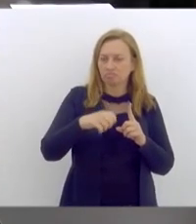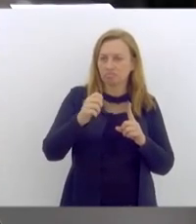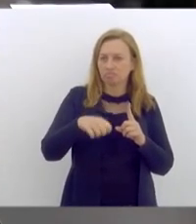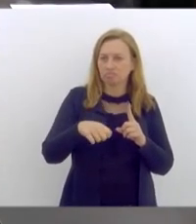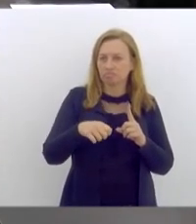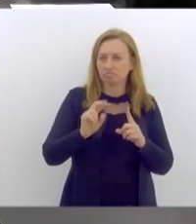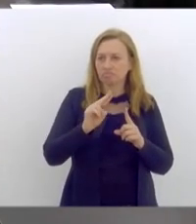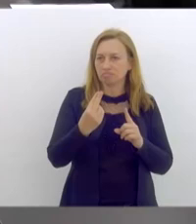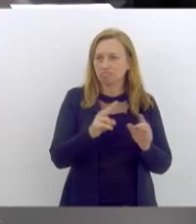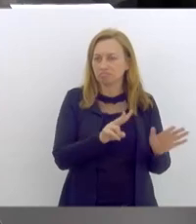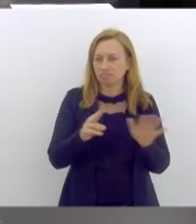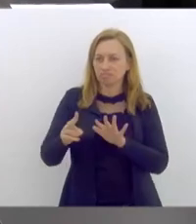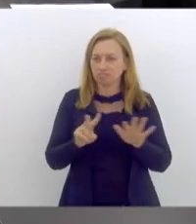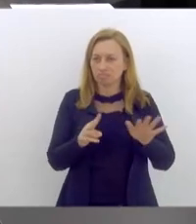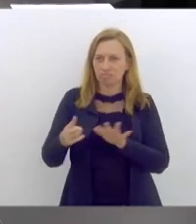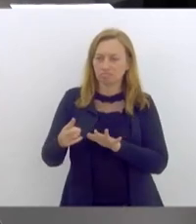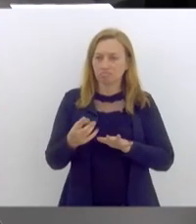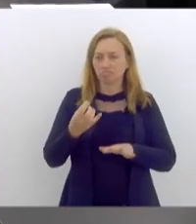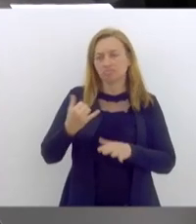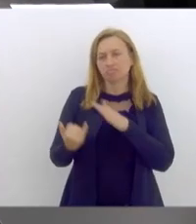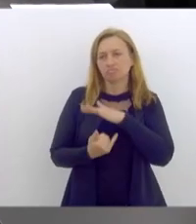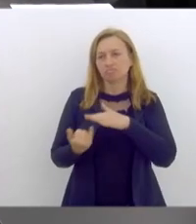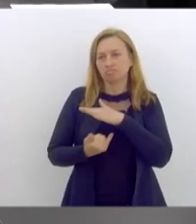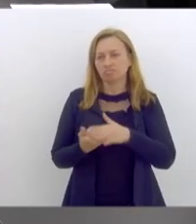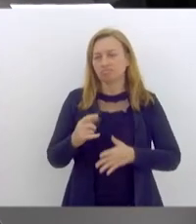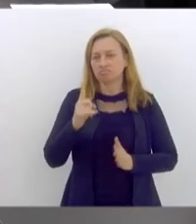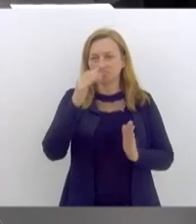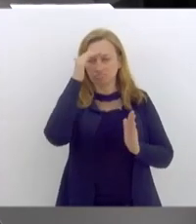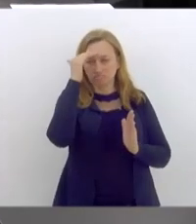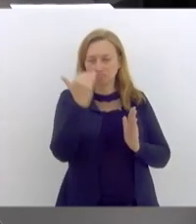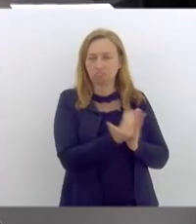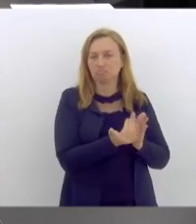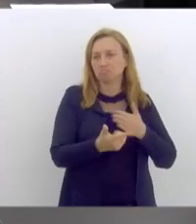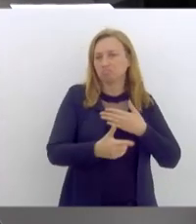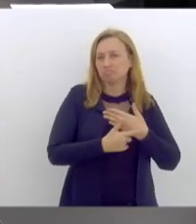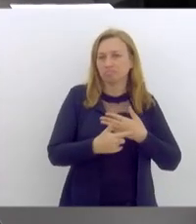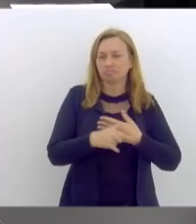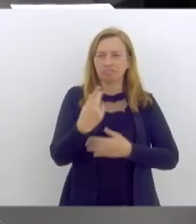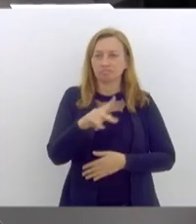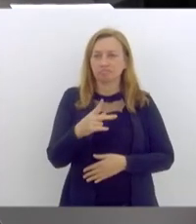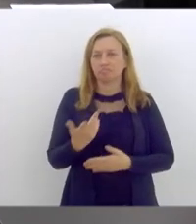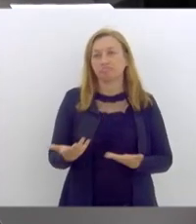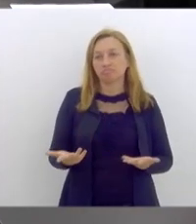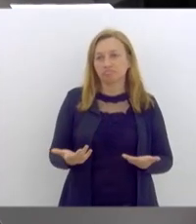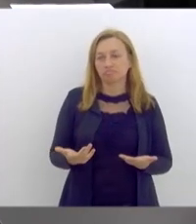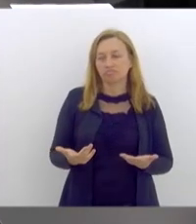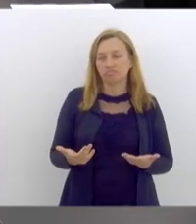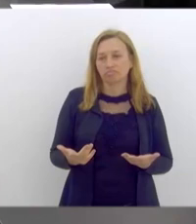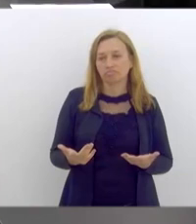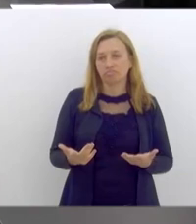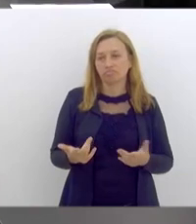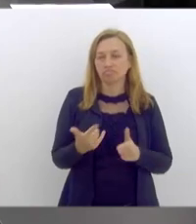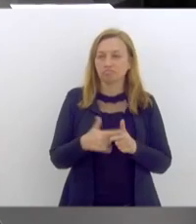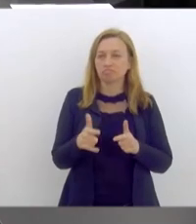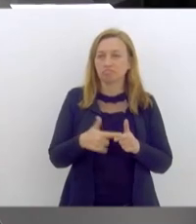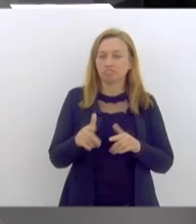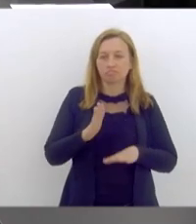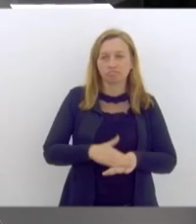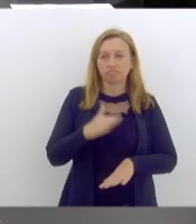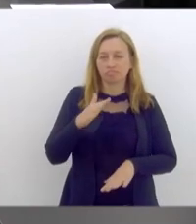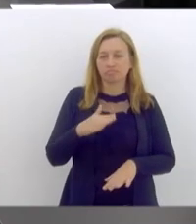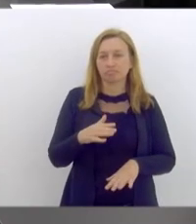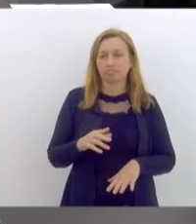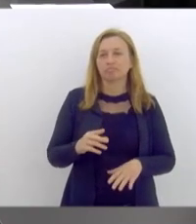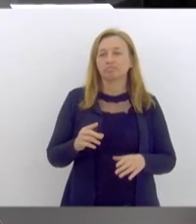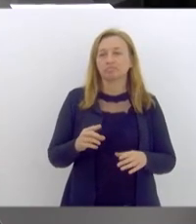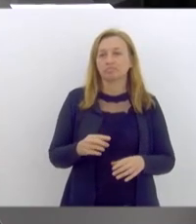então se você tem uma instituição que não cumpre o seu dever aí cria-se mais burocracia passa para dois